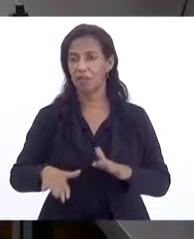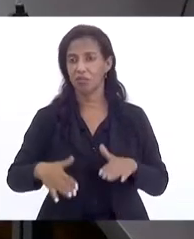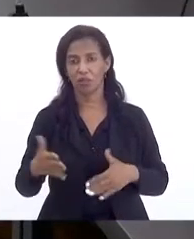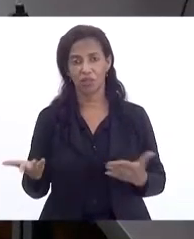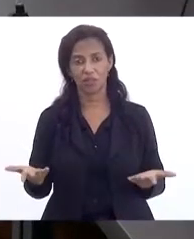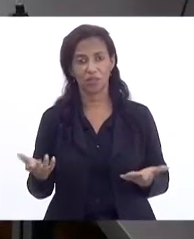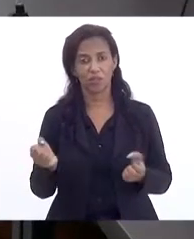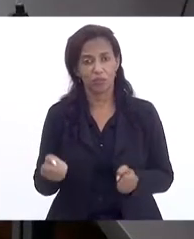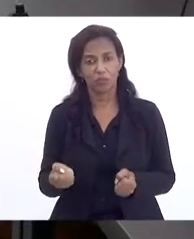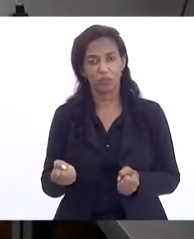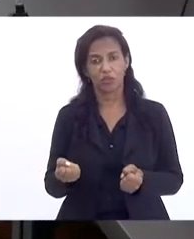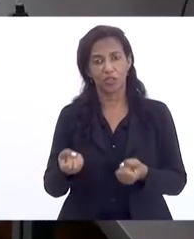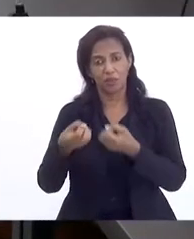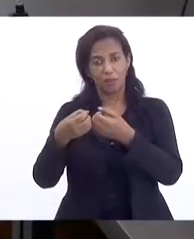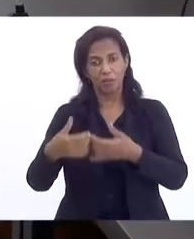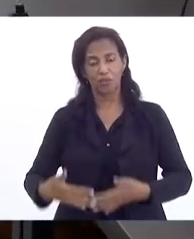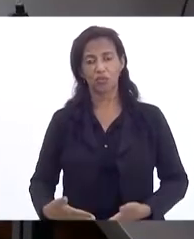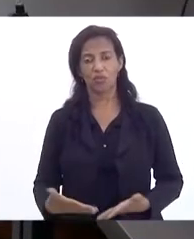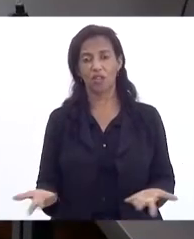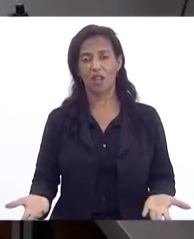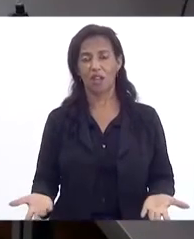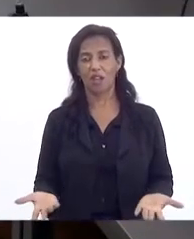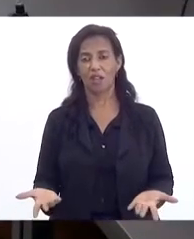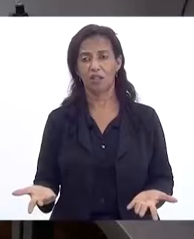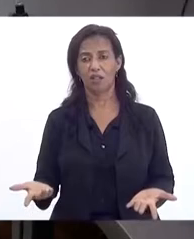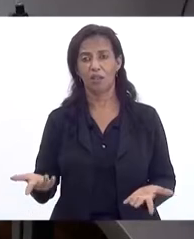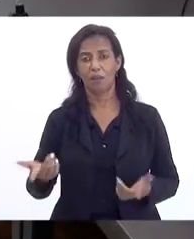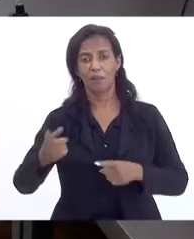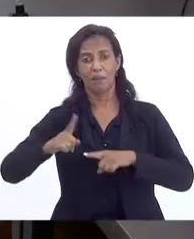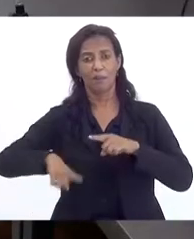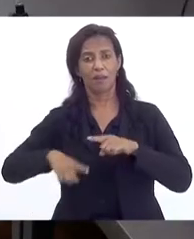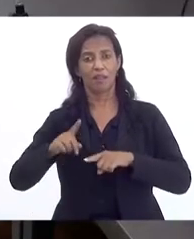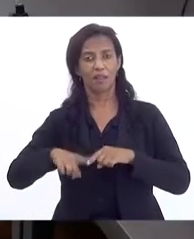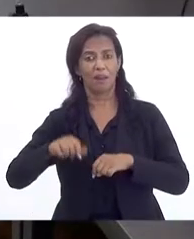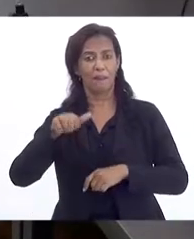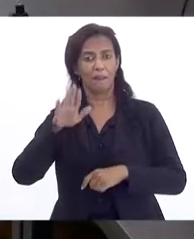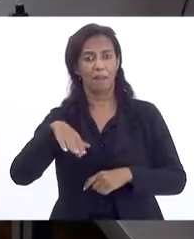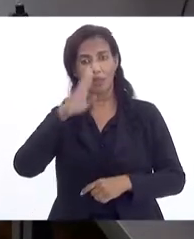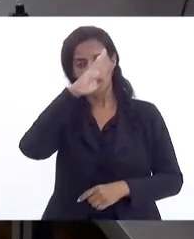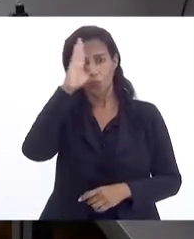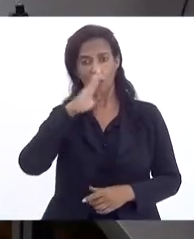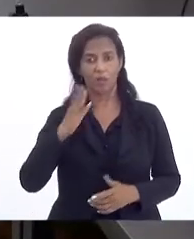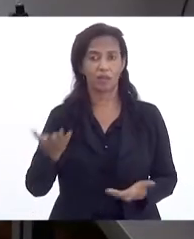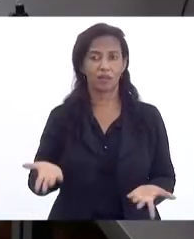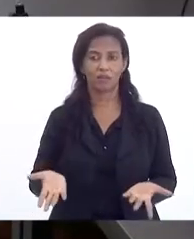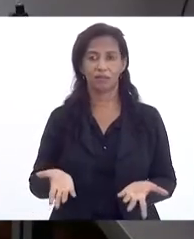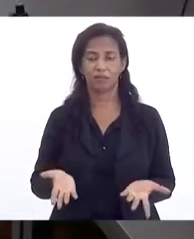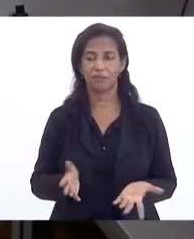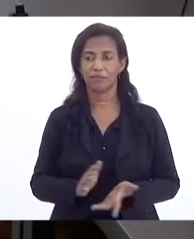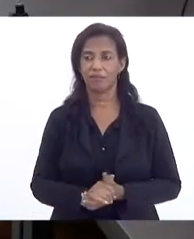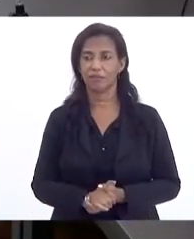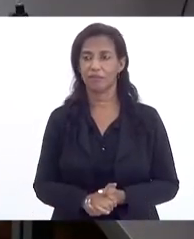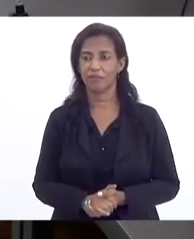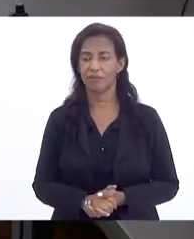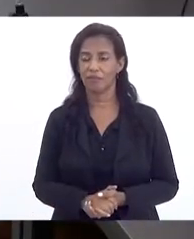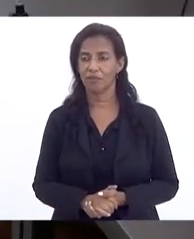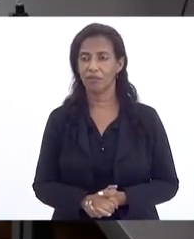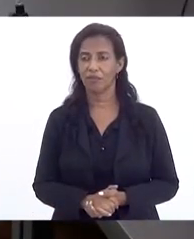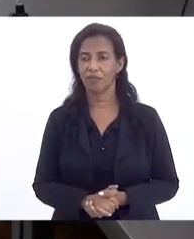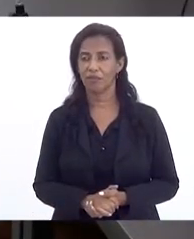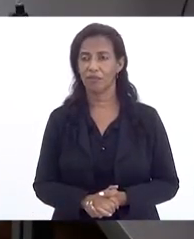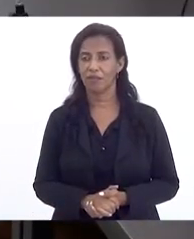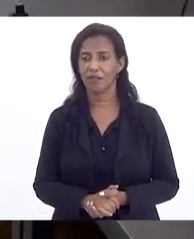Mas de qualquer jeito, poderia estar prejudicado, né? Porque se é bem material do Brasil, aí você vai me dizer, o que duplica